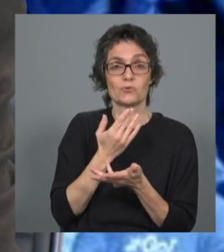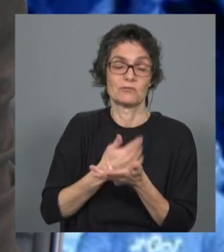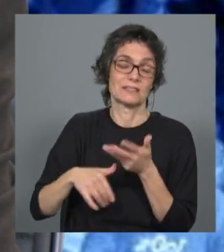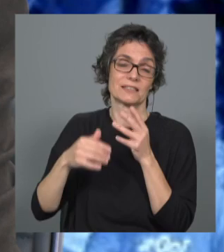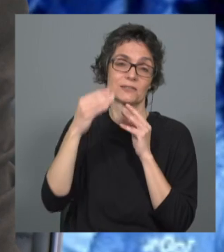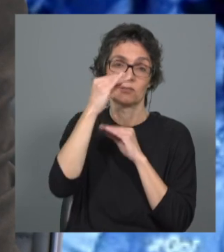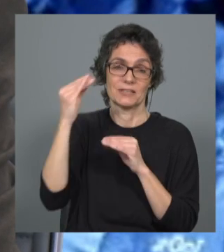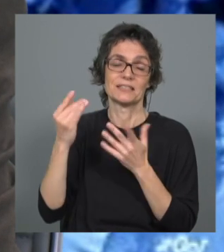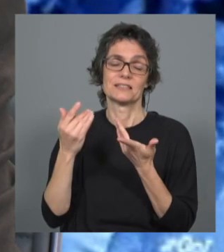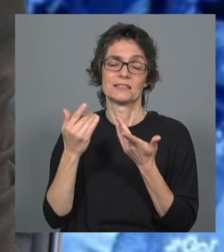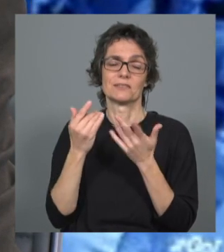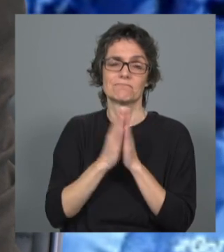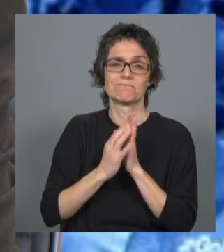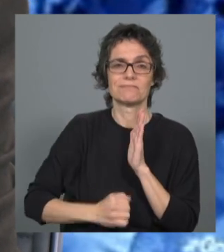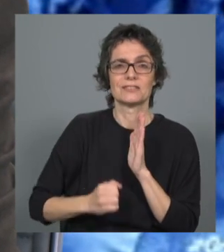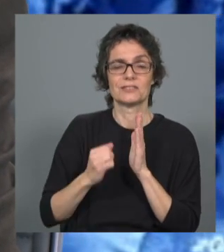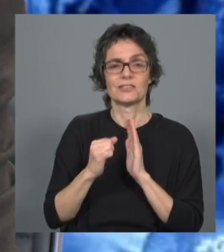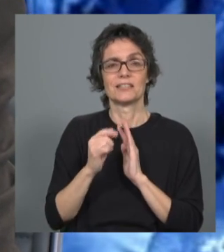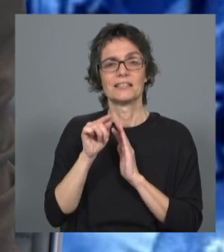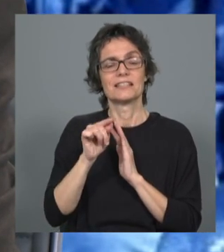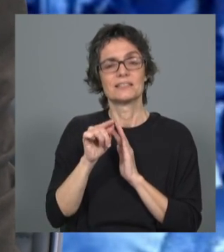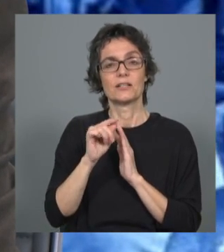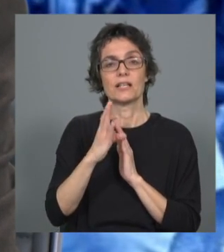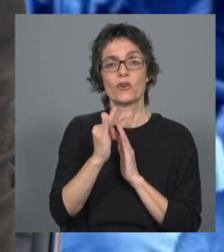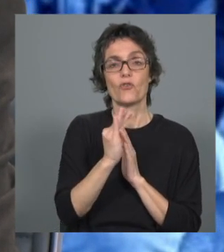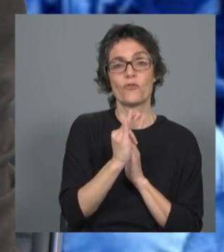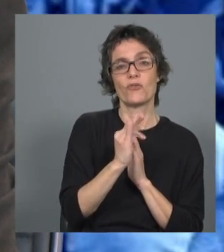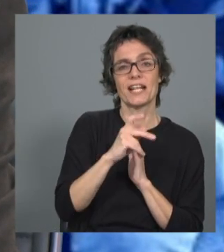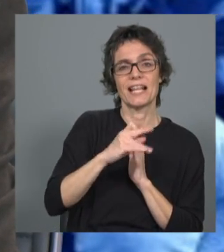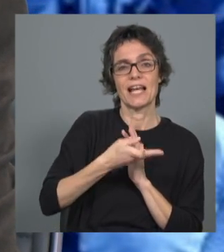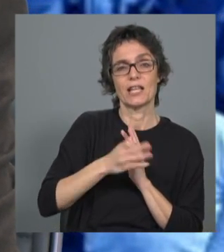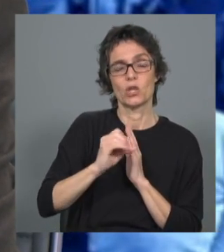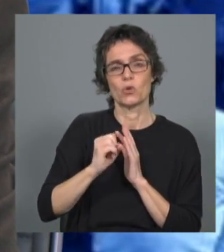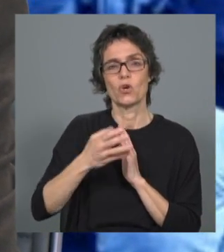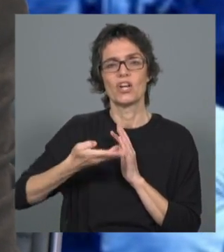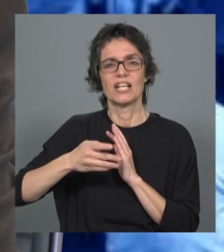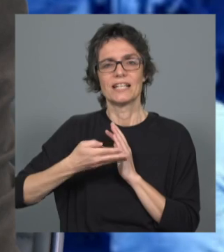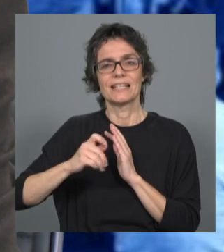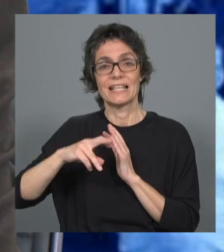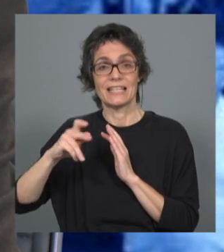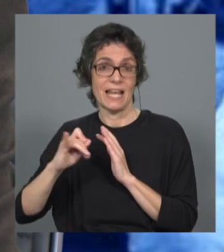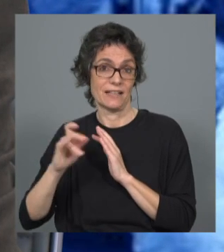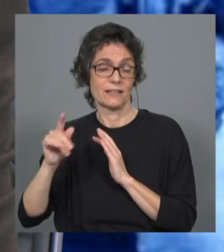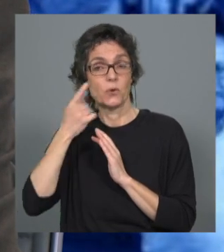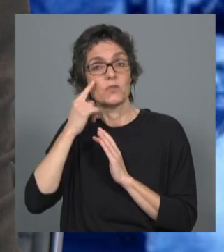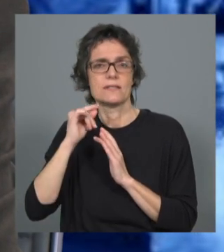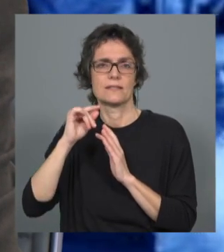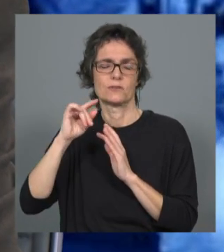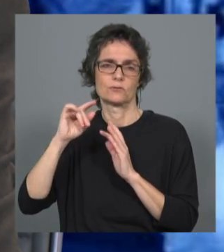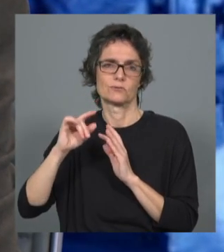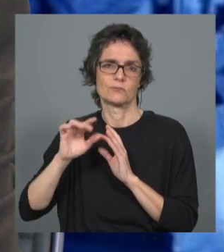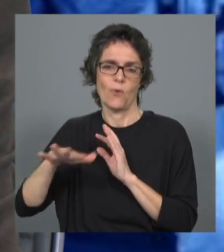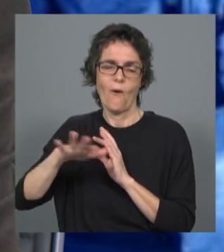que é o Fernando Daniel. Portanto, alguém que já é uma referência a nível nacional pela música e que teve